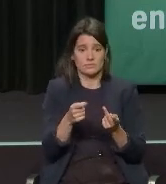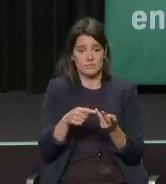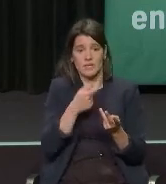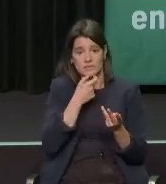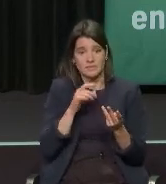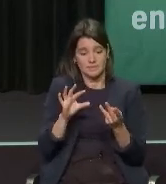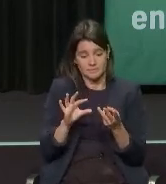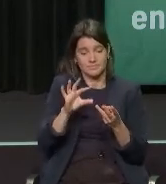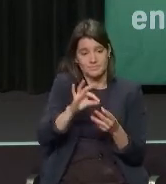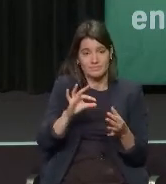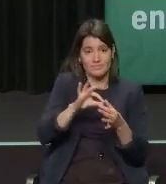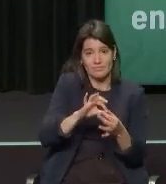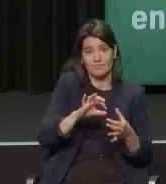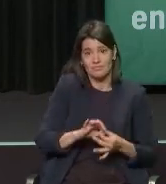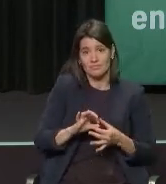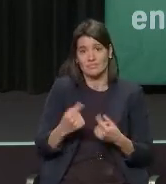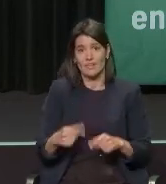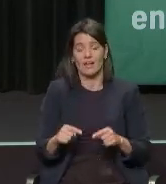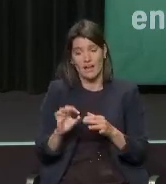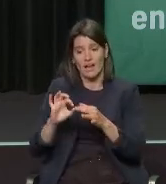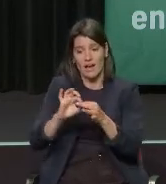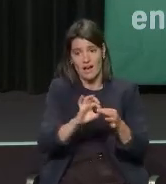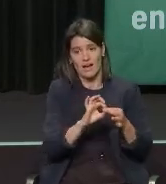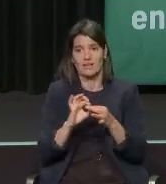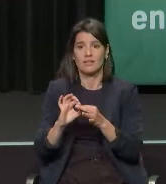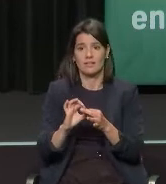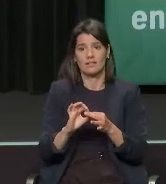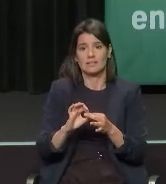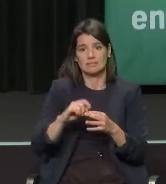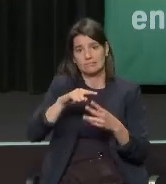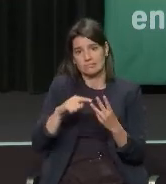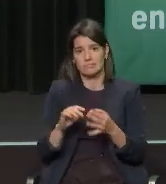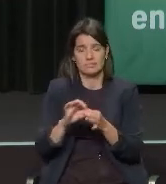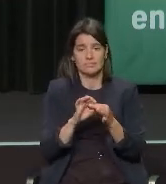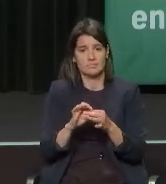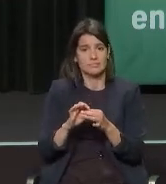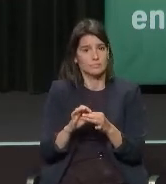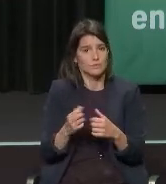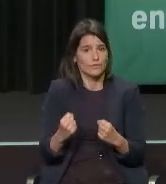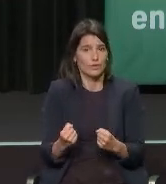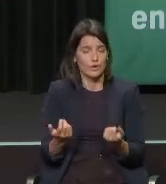os outros. Há aqui uma articulação muito estreita.